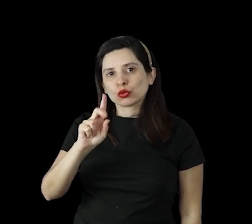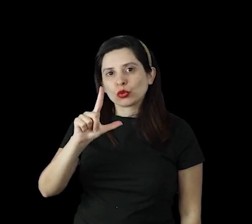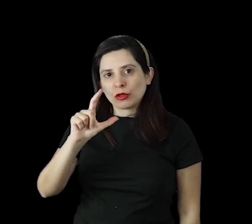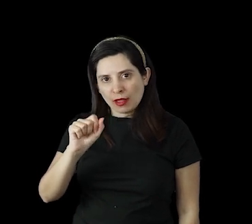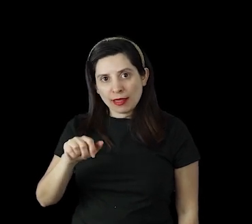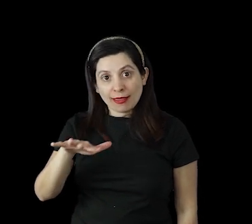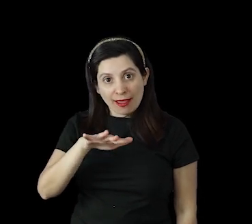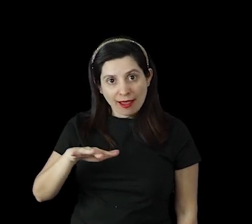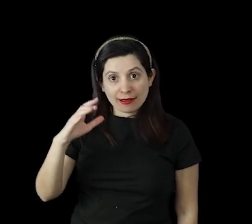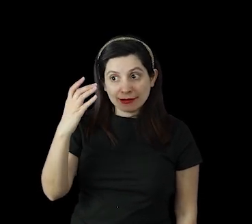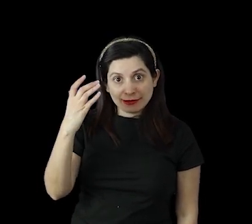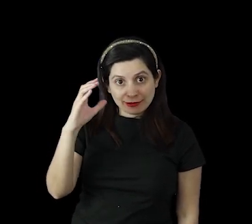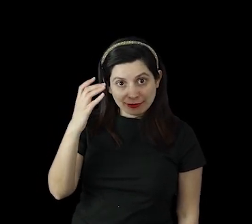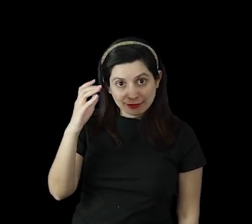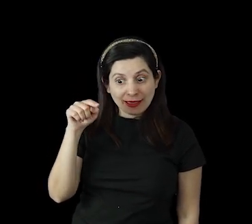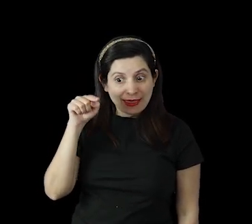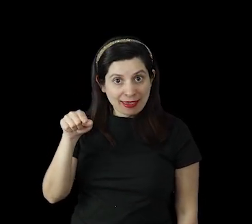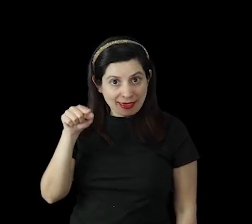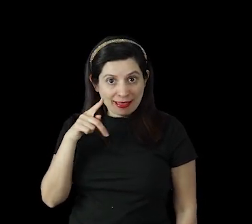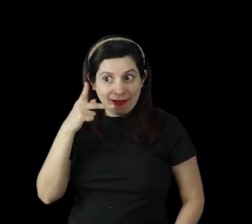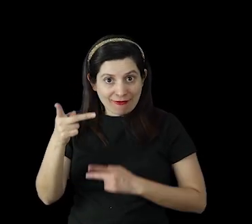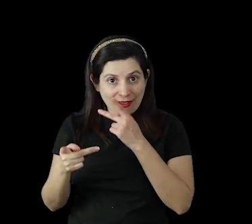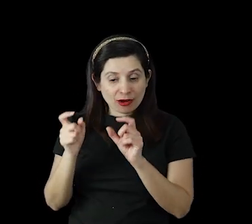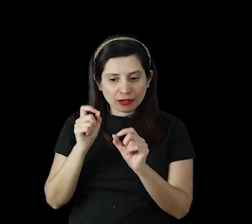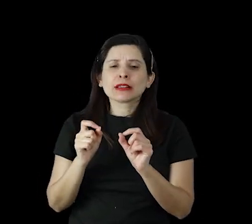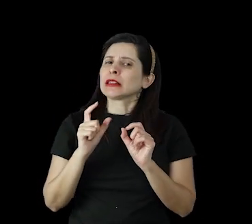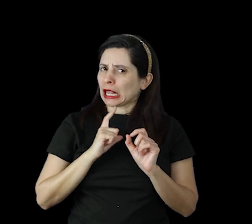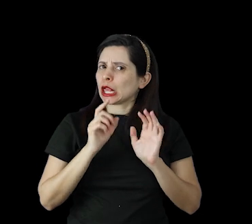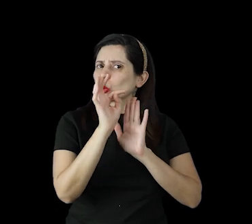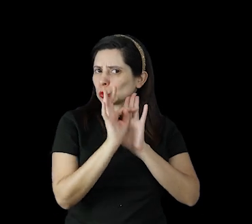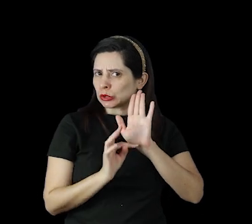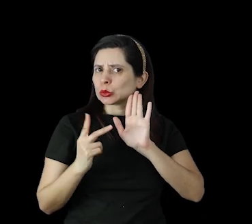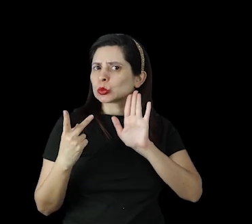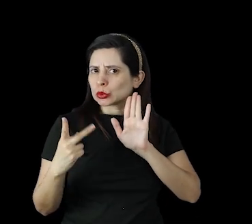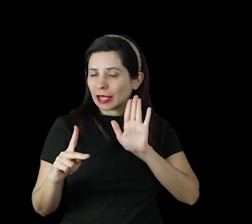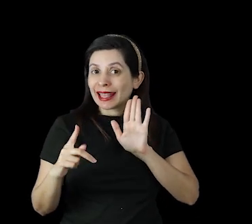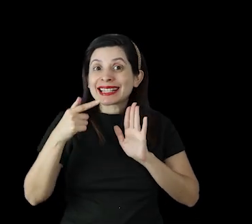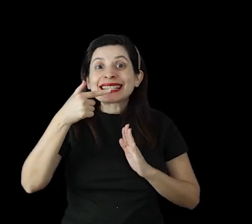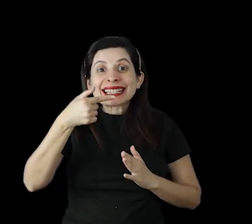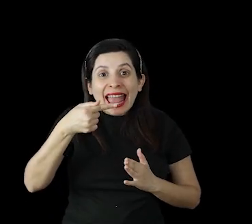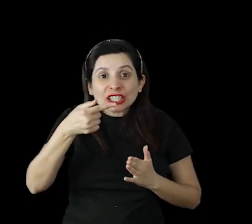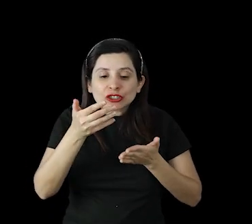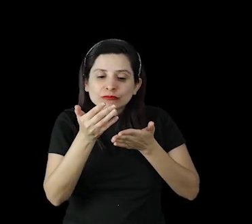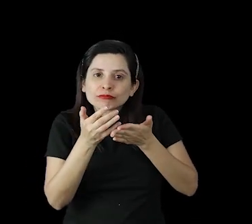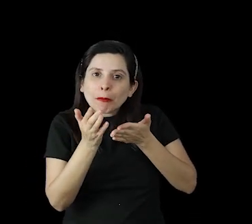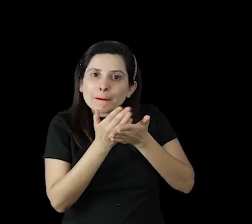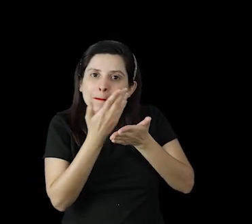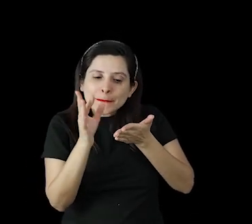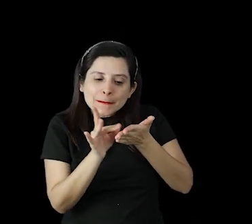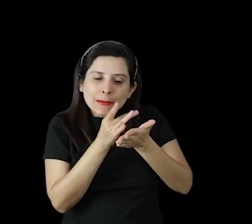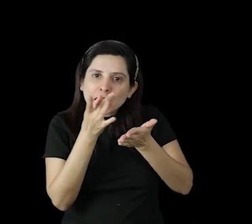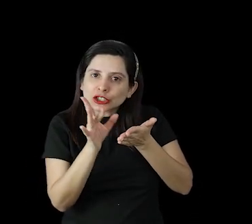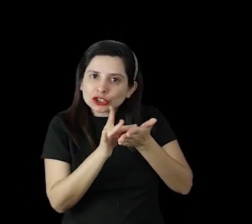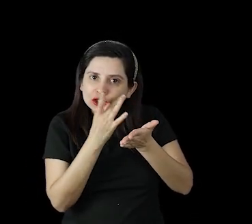dizer que tem um texto dela, eu posso mandar para vocês, é de 7 páginas, é um livro, é 7 páginas,